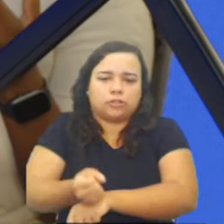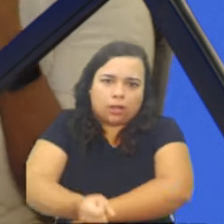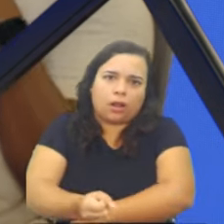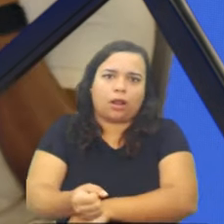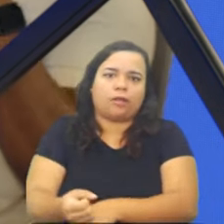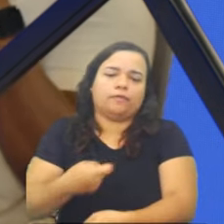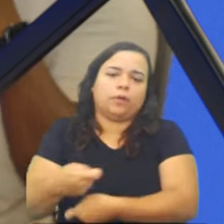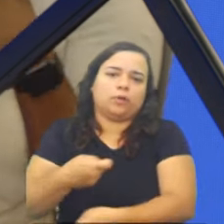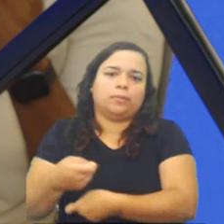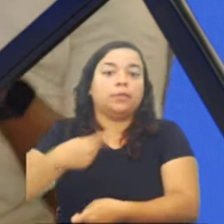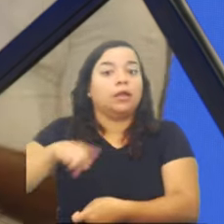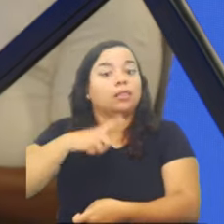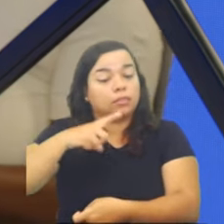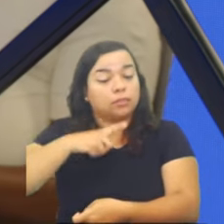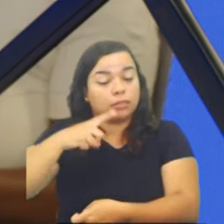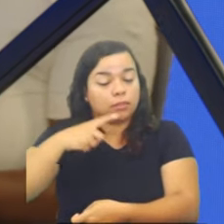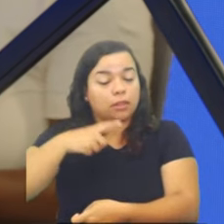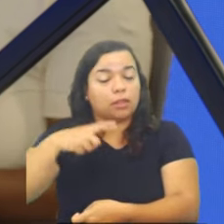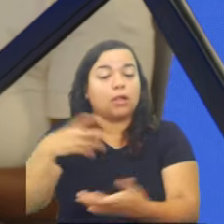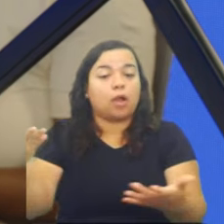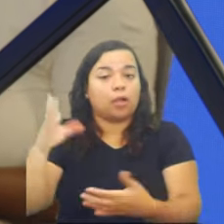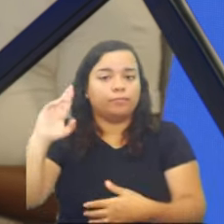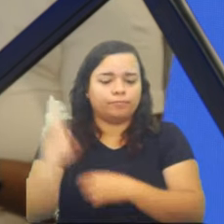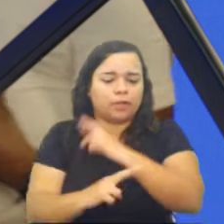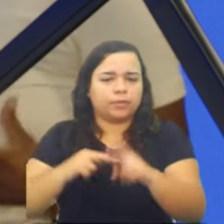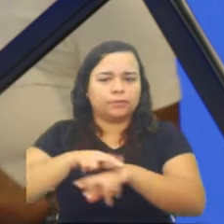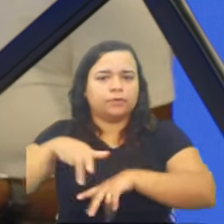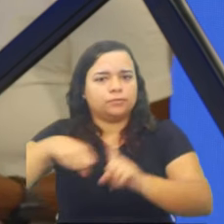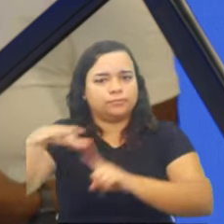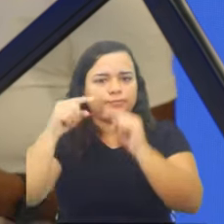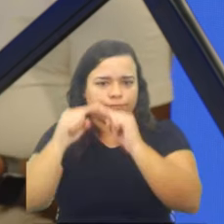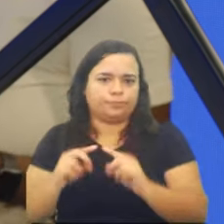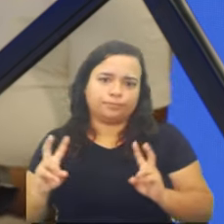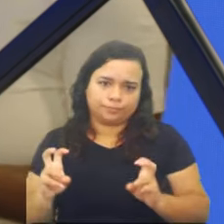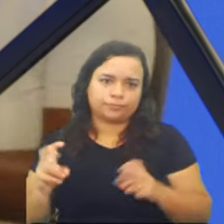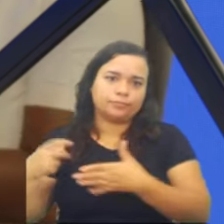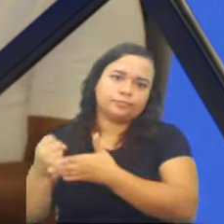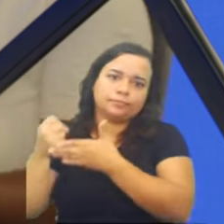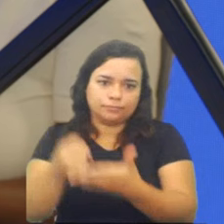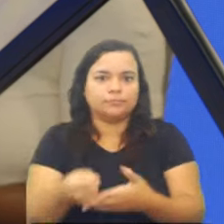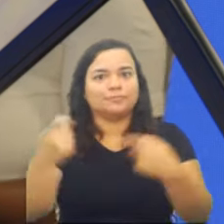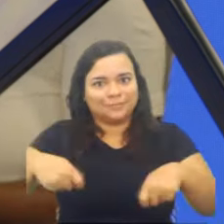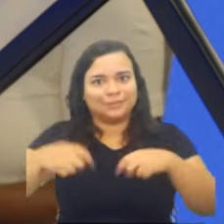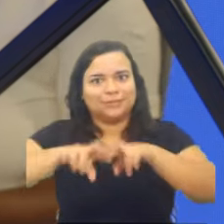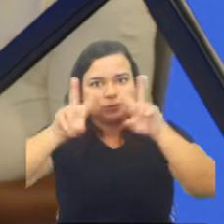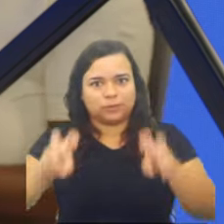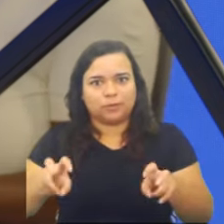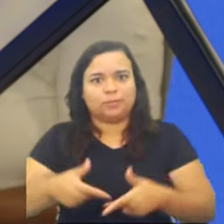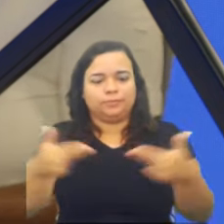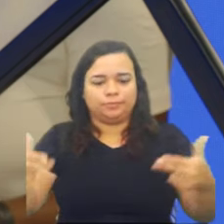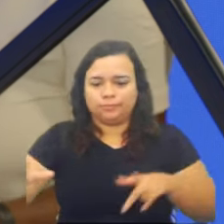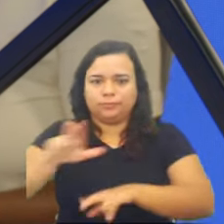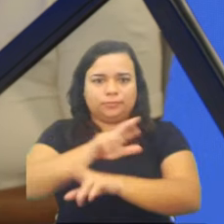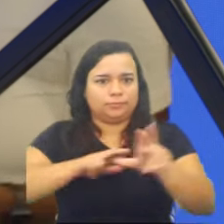escravocrata a gente ainda tem sequelas na nossa sociedade disso porque a gente tá falando né E aí eu tenho que trazer as interseccionalidades disso